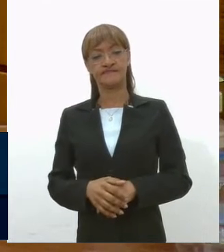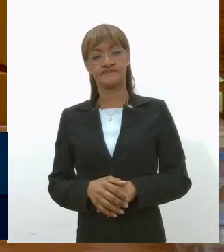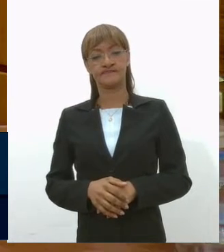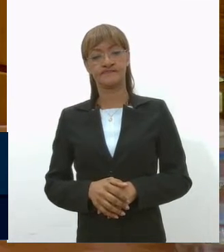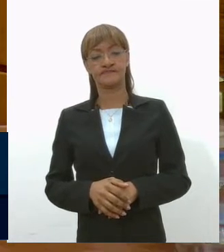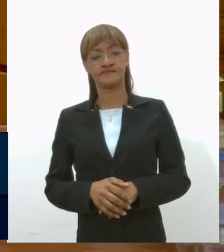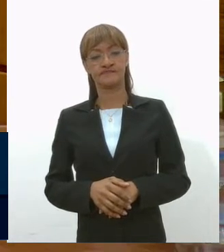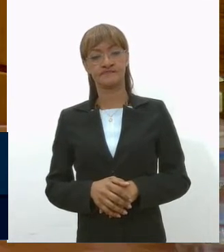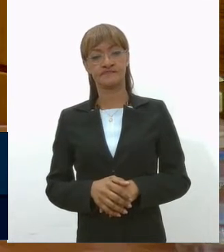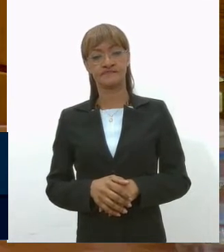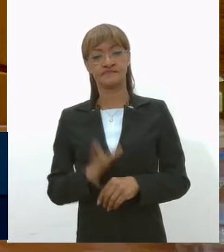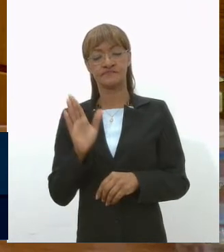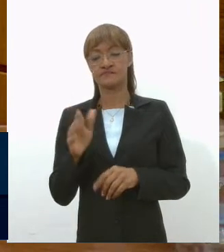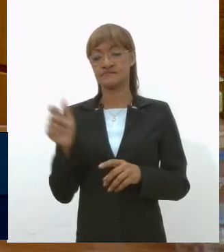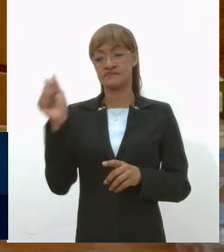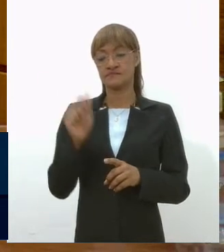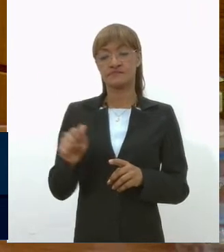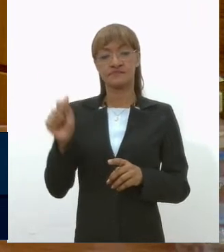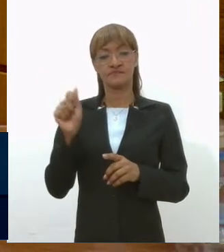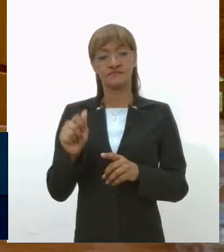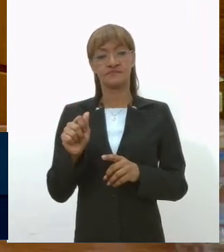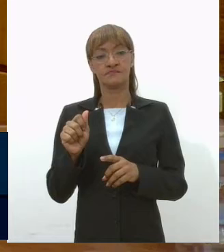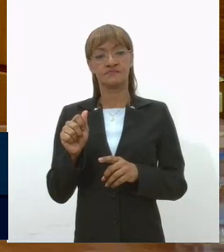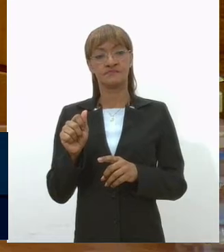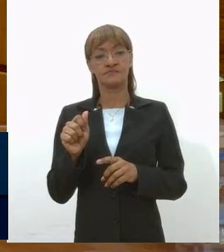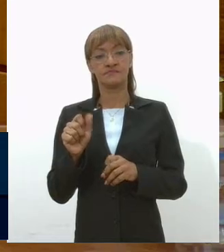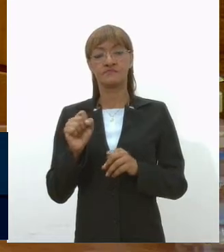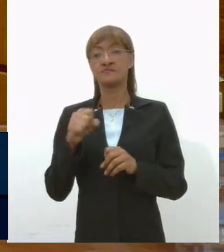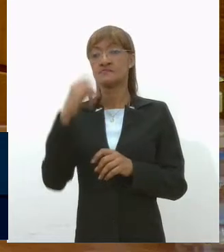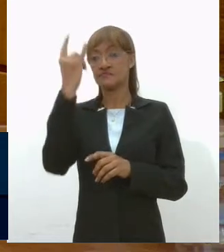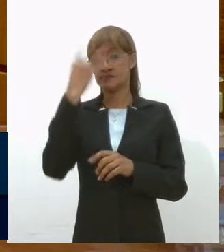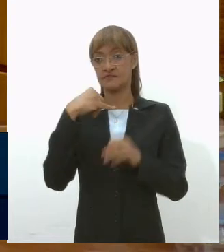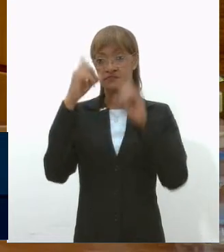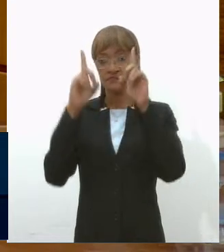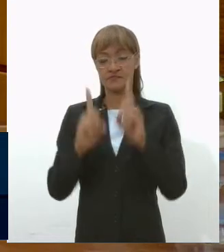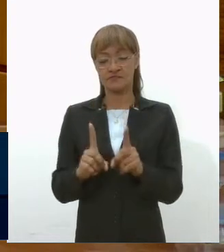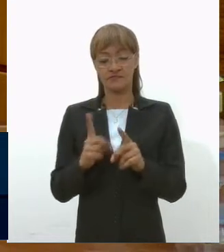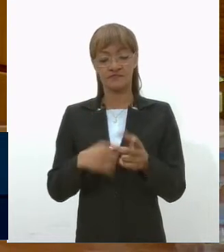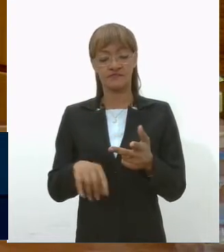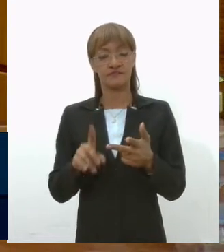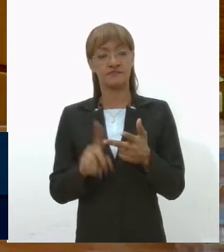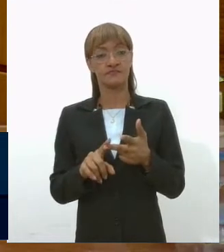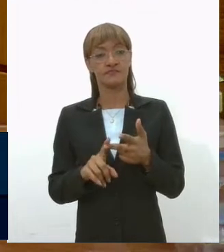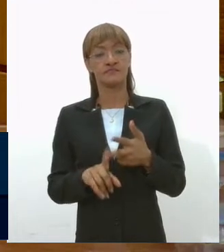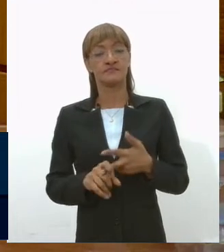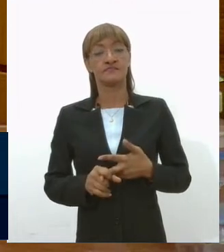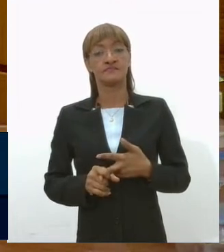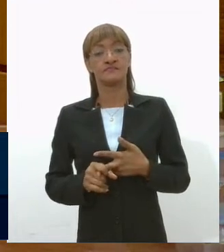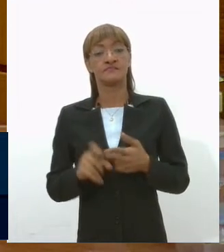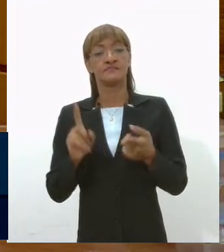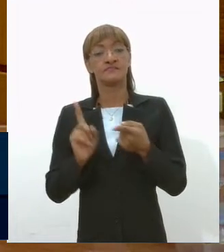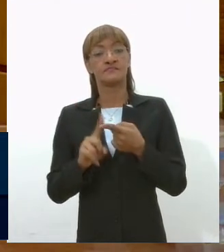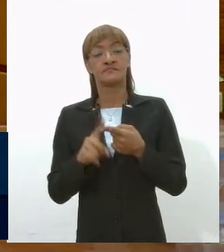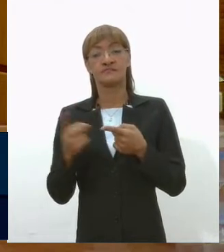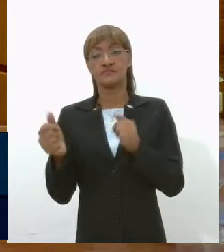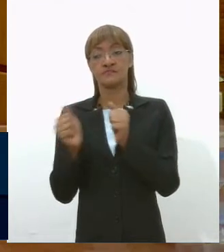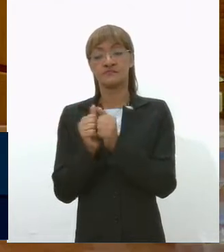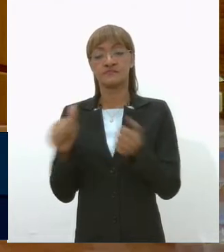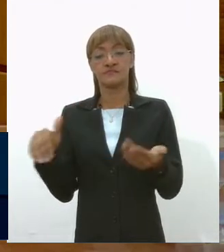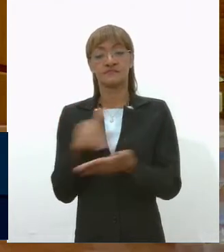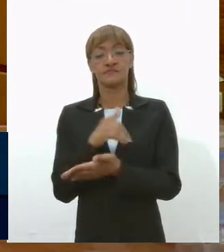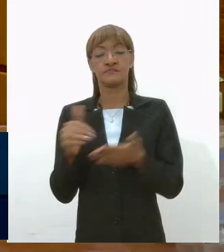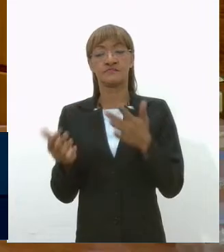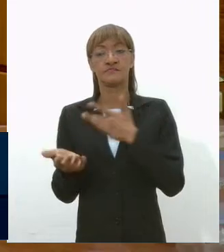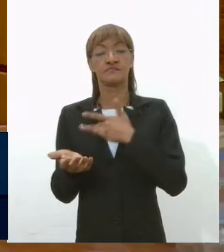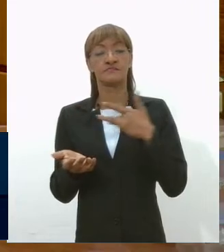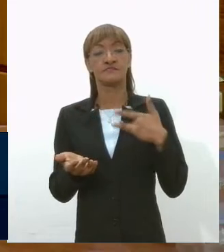integrantes da Associação Sergipana de Deficientes Visuais, com os quais nós tratamos, junto à Secretaria de Saúde,